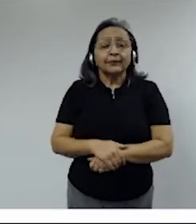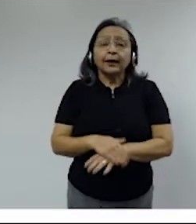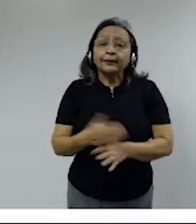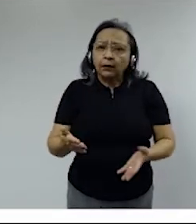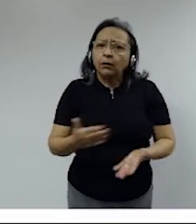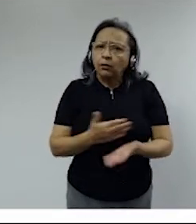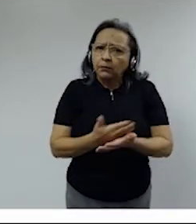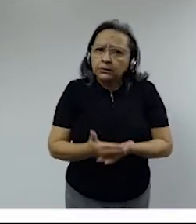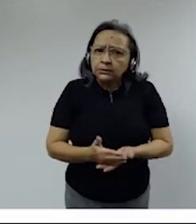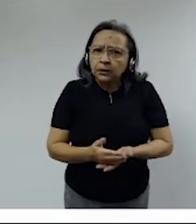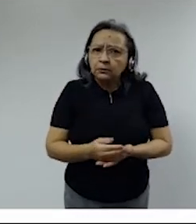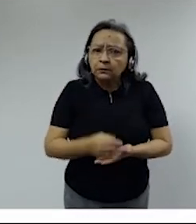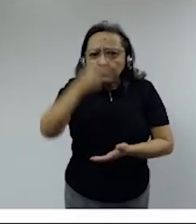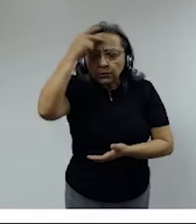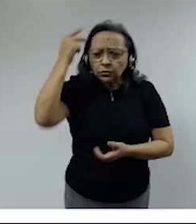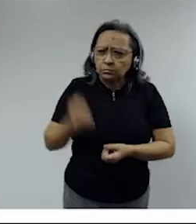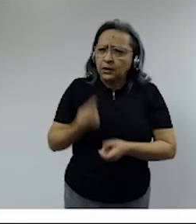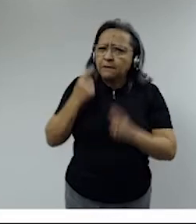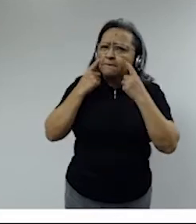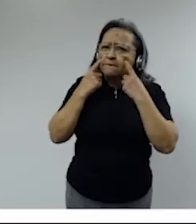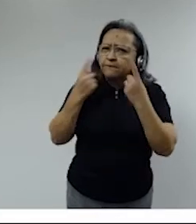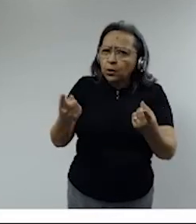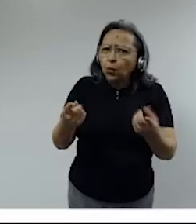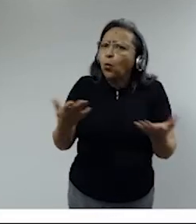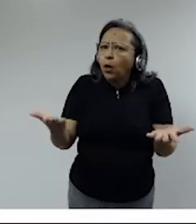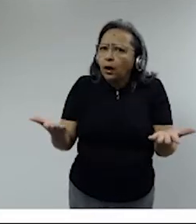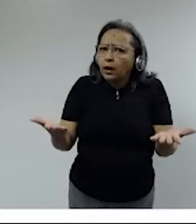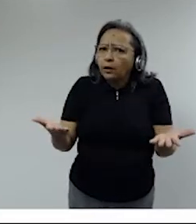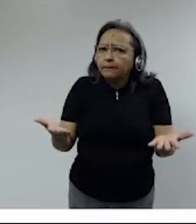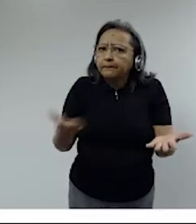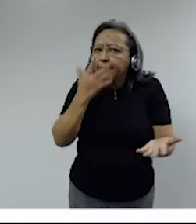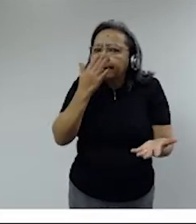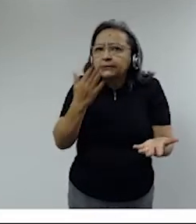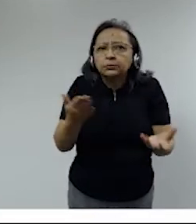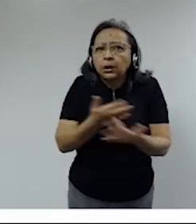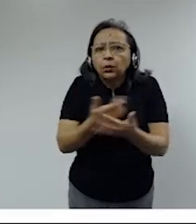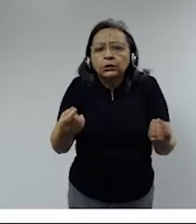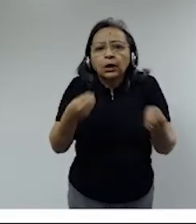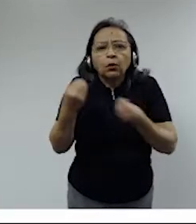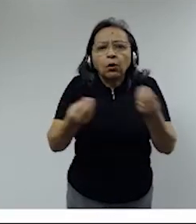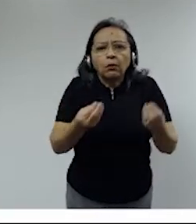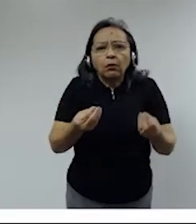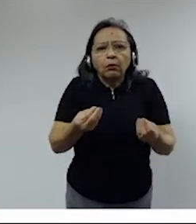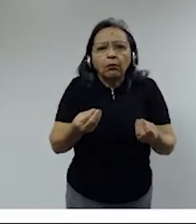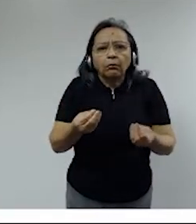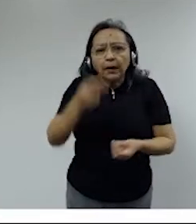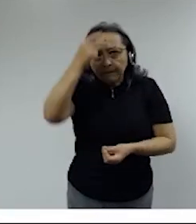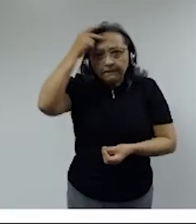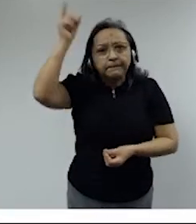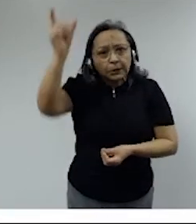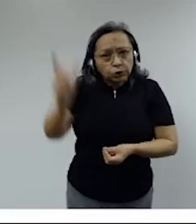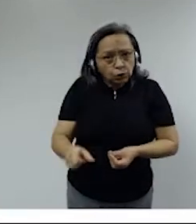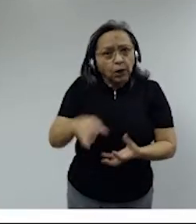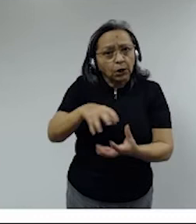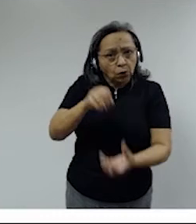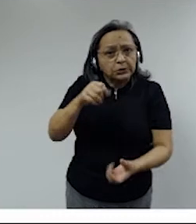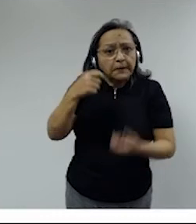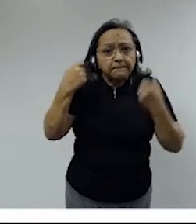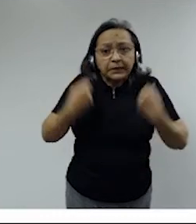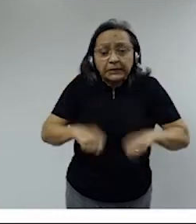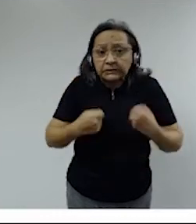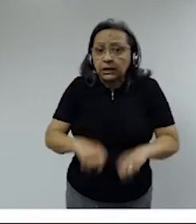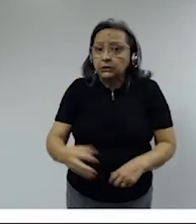de quase uma ideia de um altruísmo que deveria ser utilizado pelos idosos, né, para